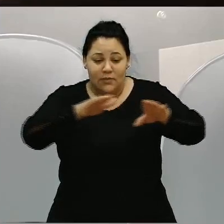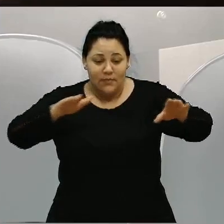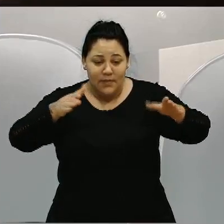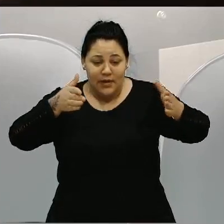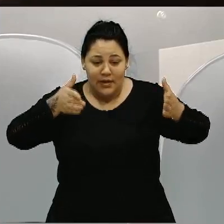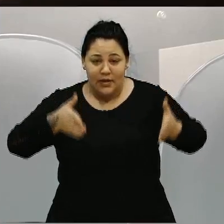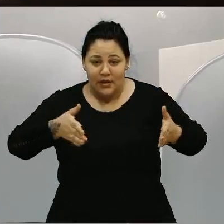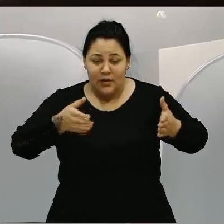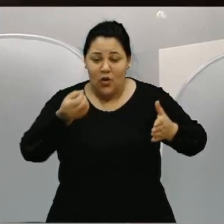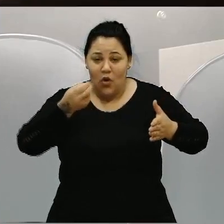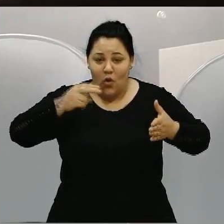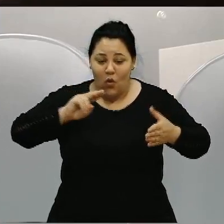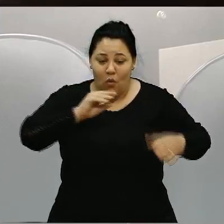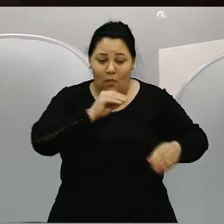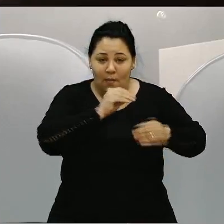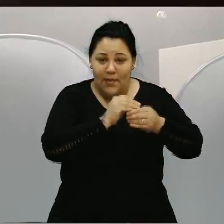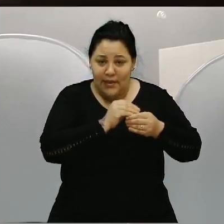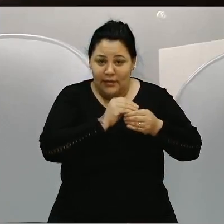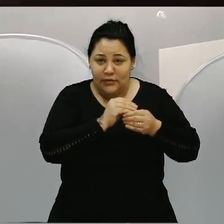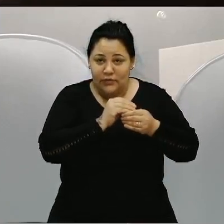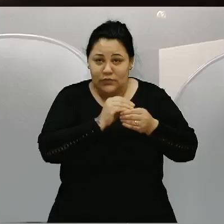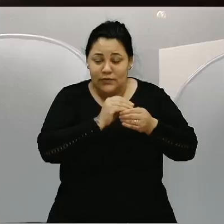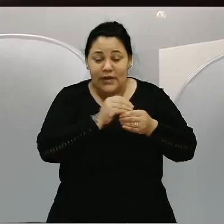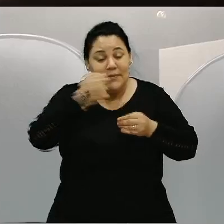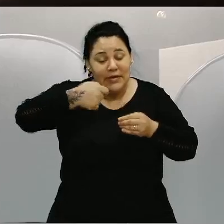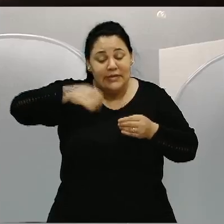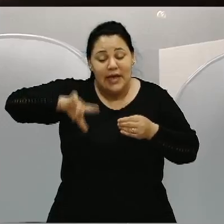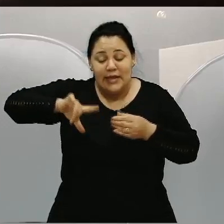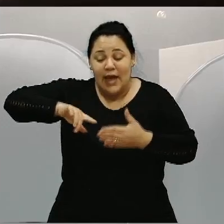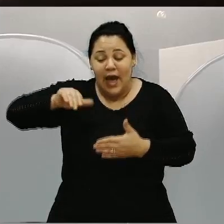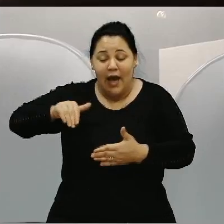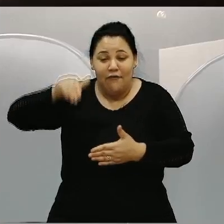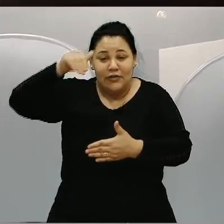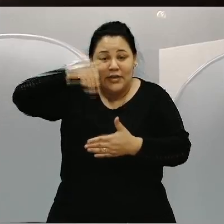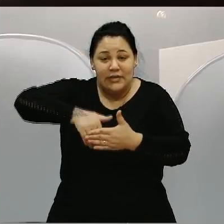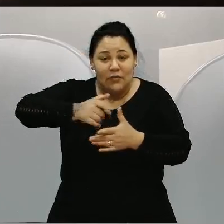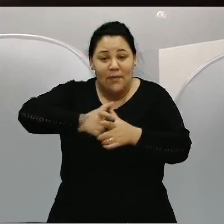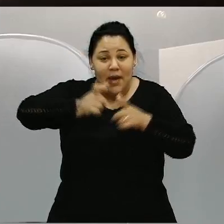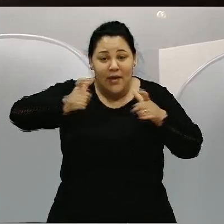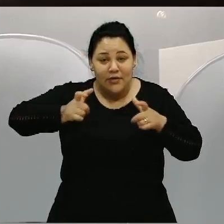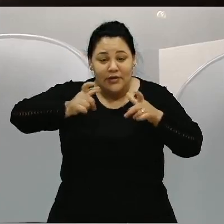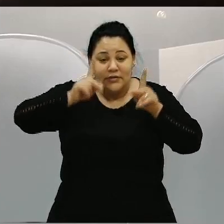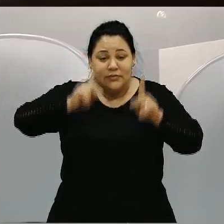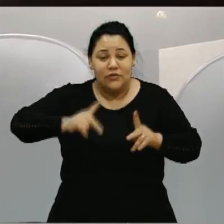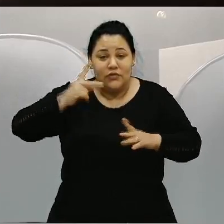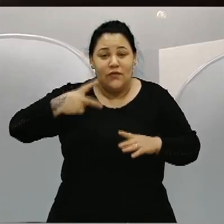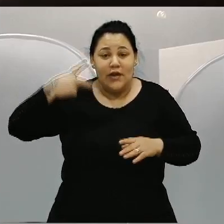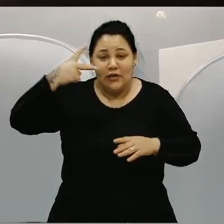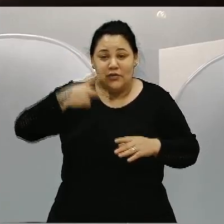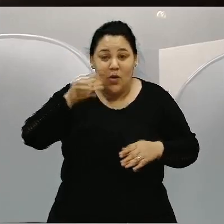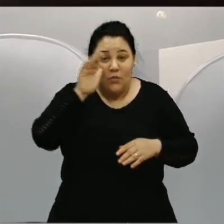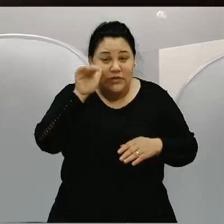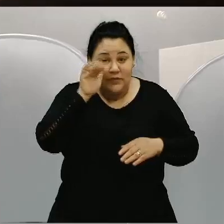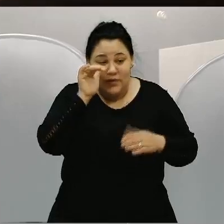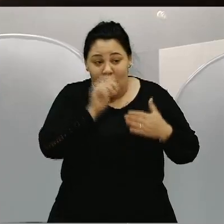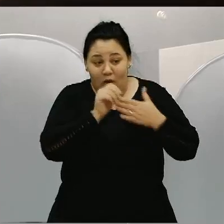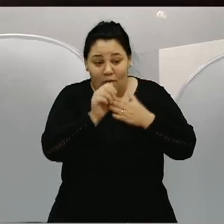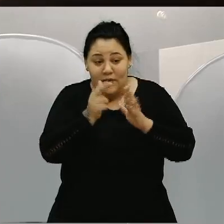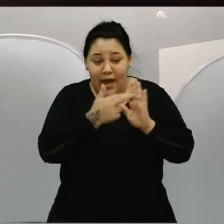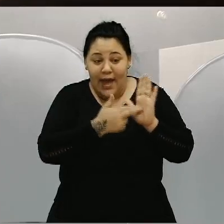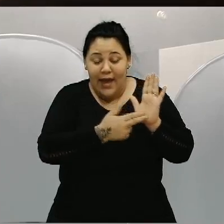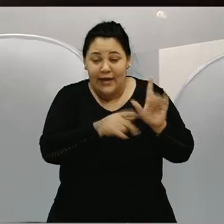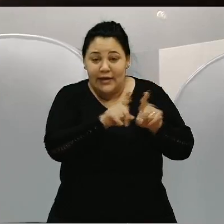no mínimo, por 1/3 dos membros da Câmara, e observadas as demais formalidades